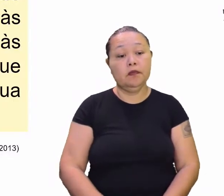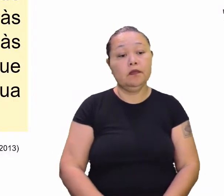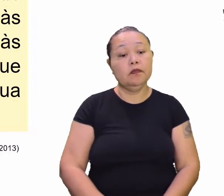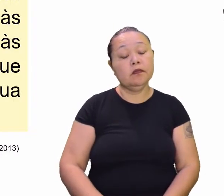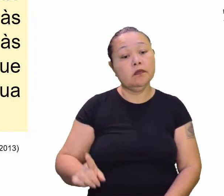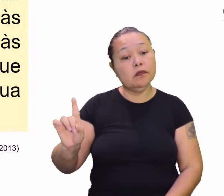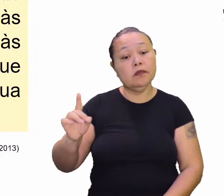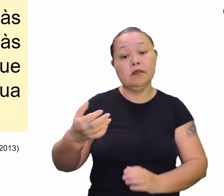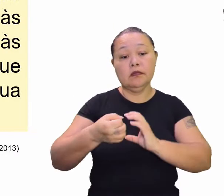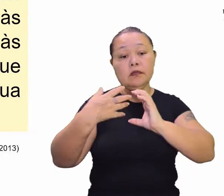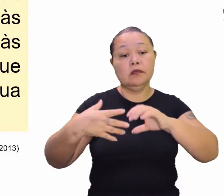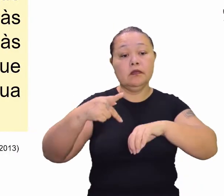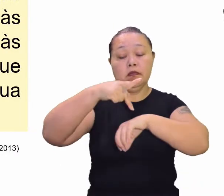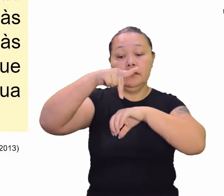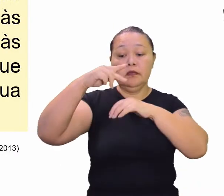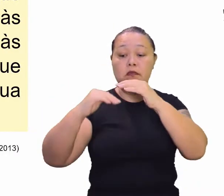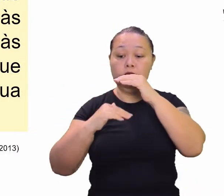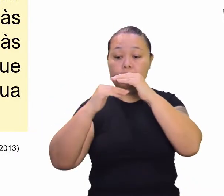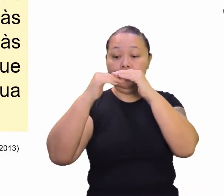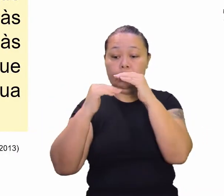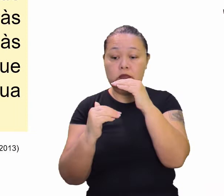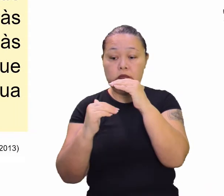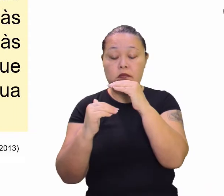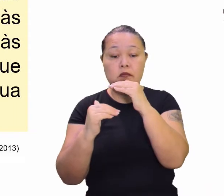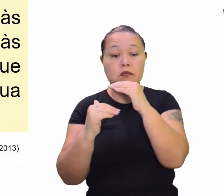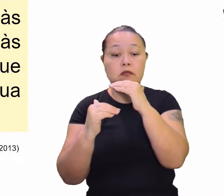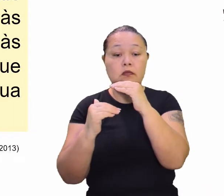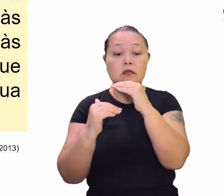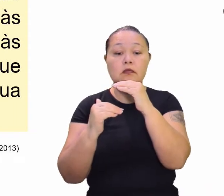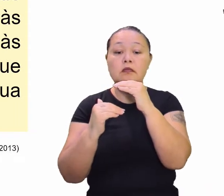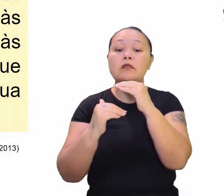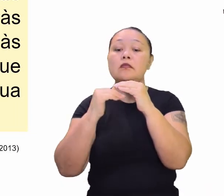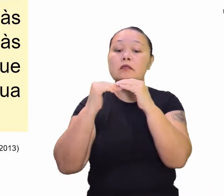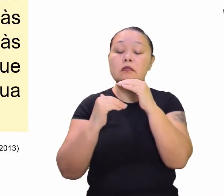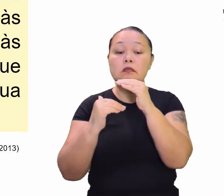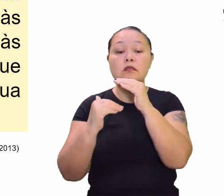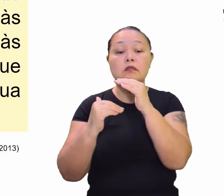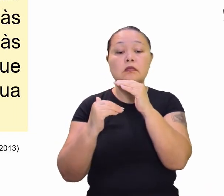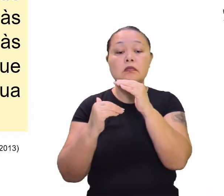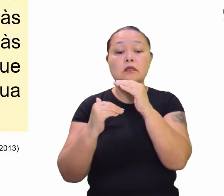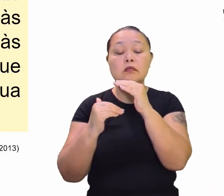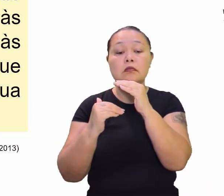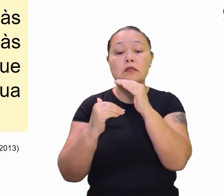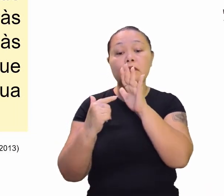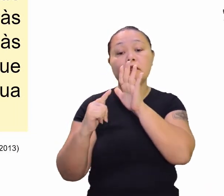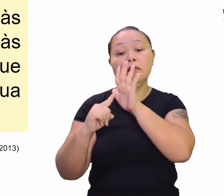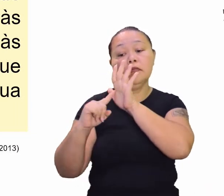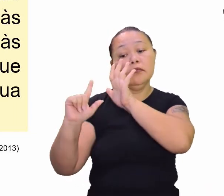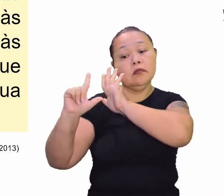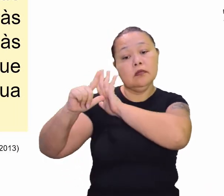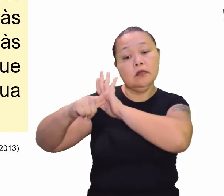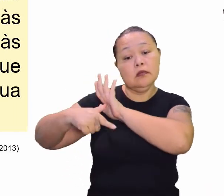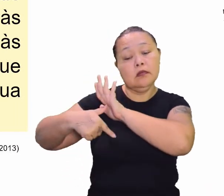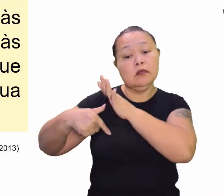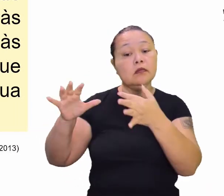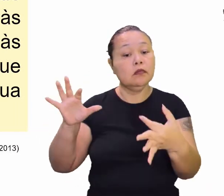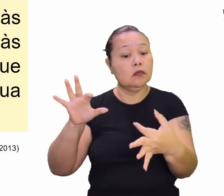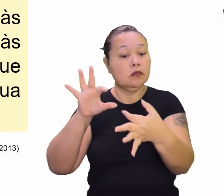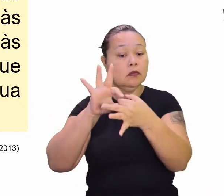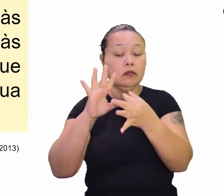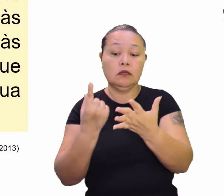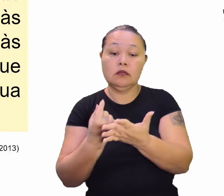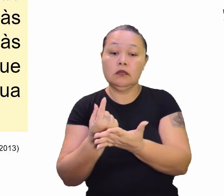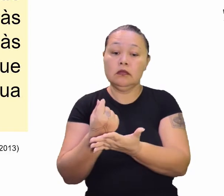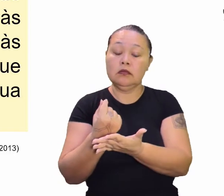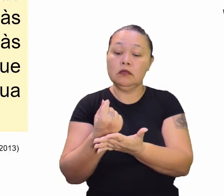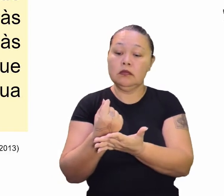Então, aí, característica dos países subdesenvolvidos. O subdesenvolvimento se expressa pelo atraso e